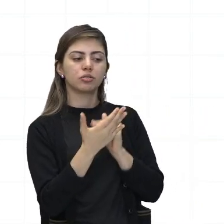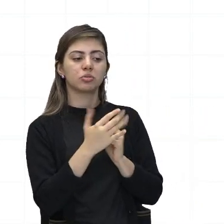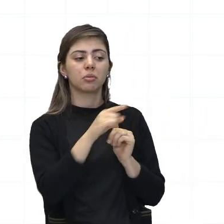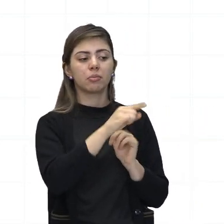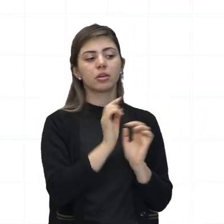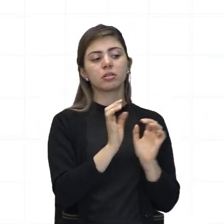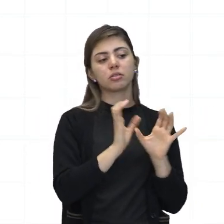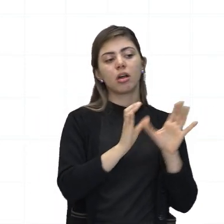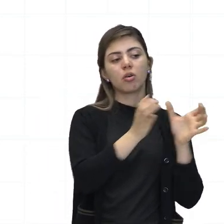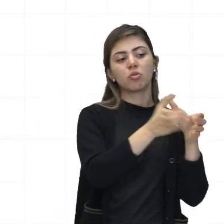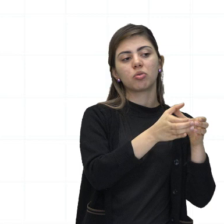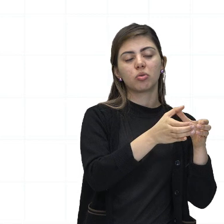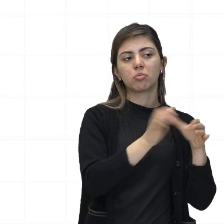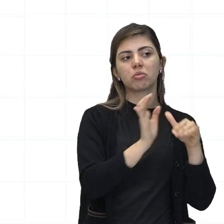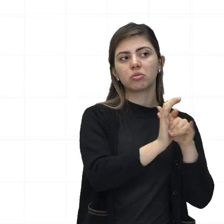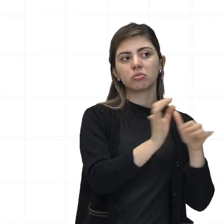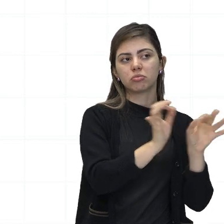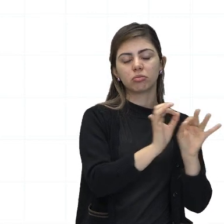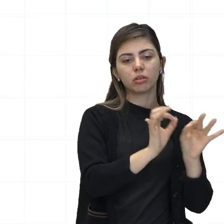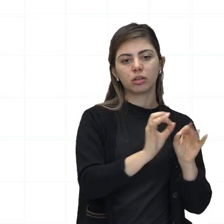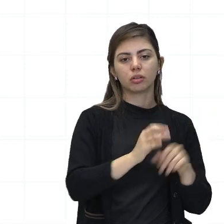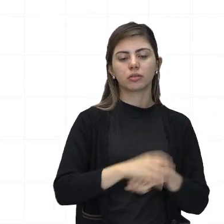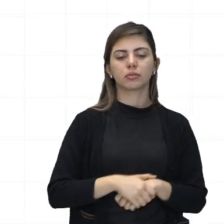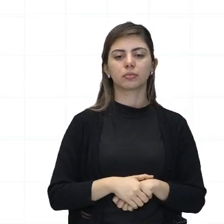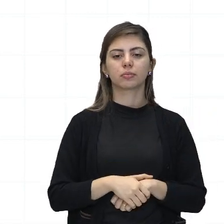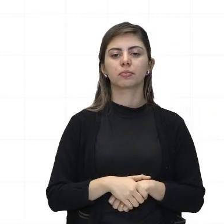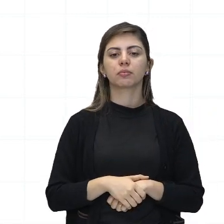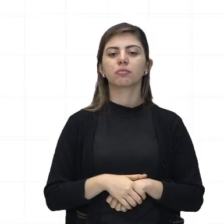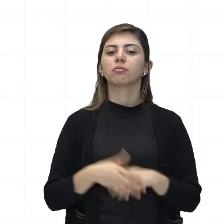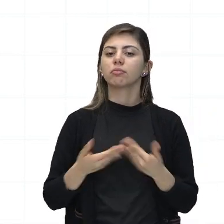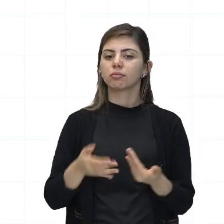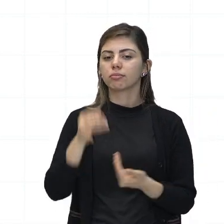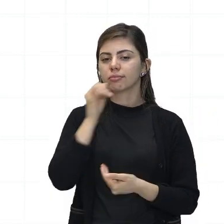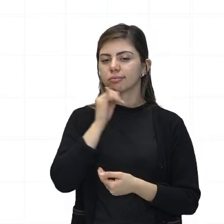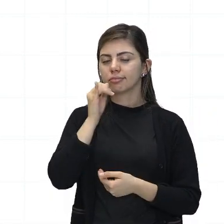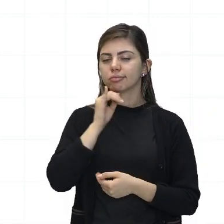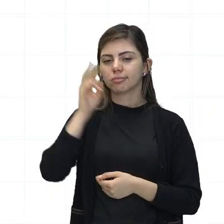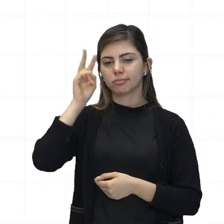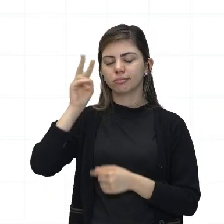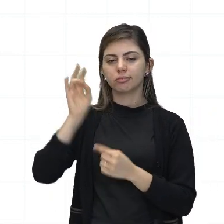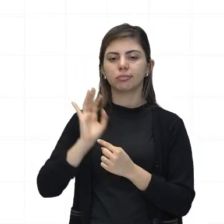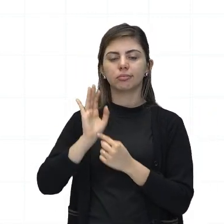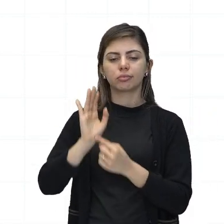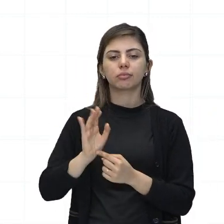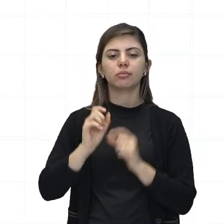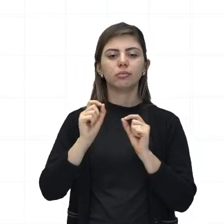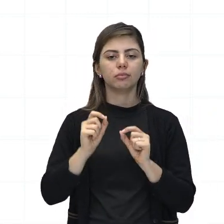é afetada, né? E o principal exemplo aí do comensalismo são as